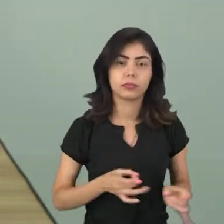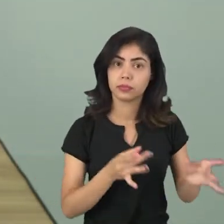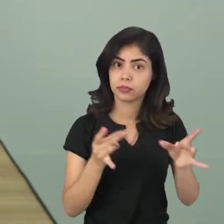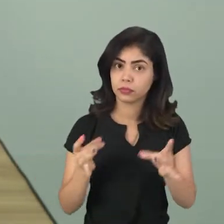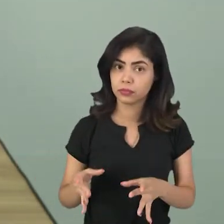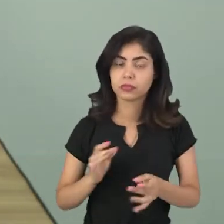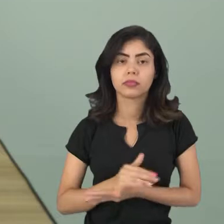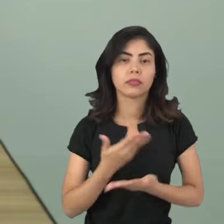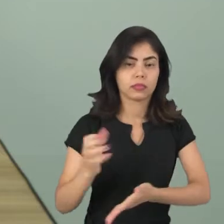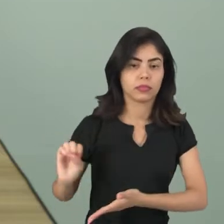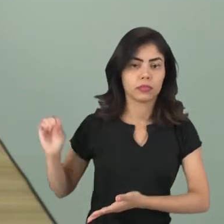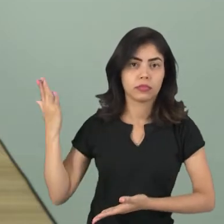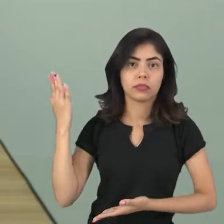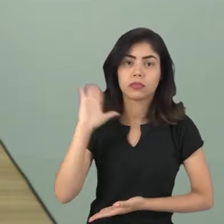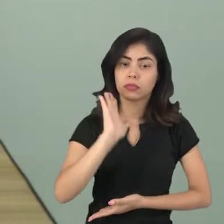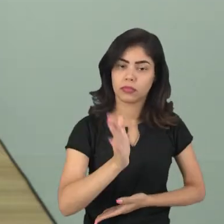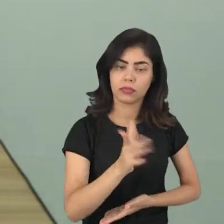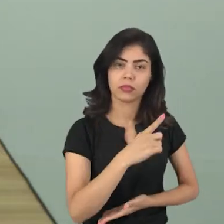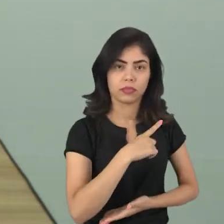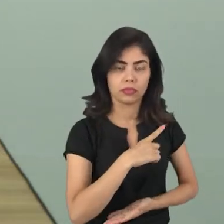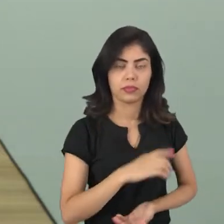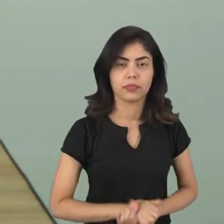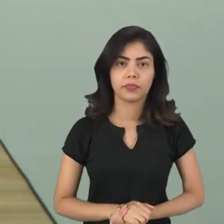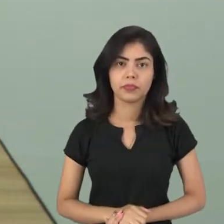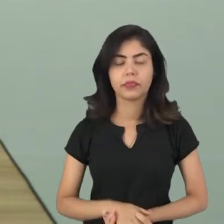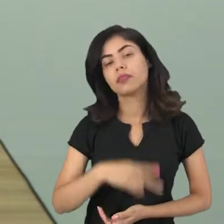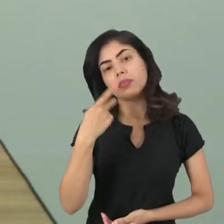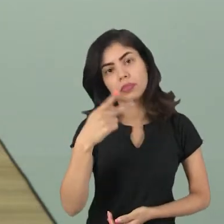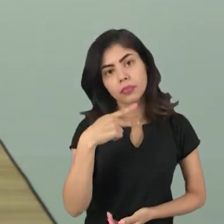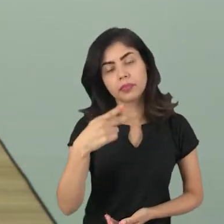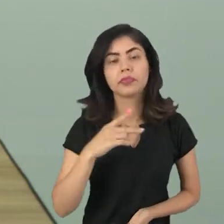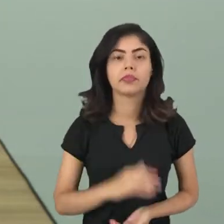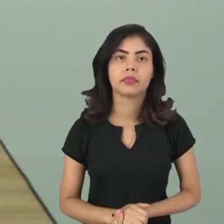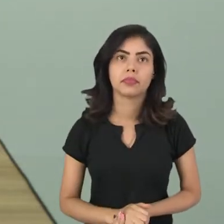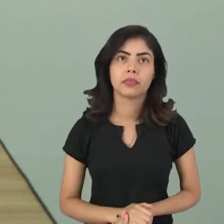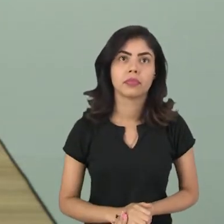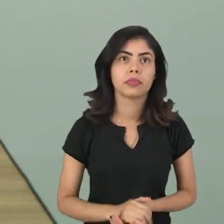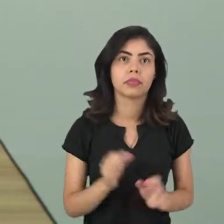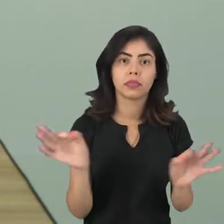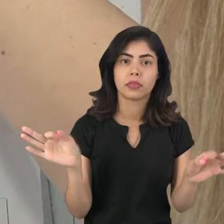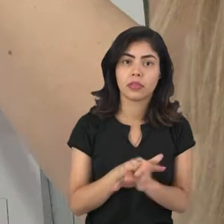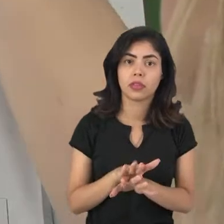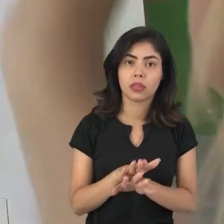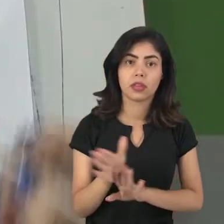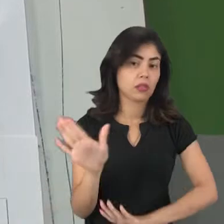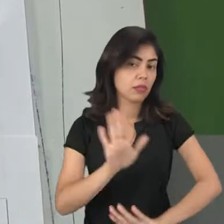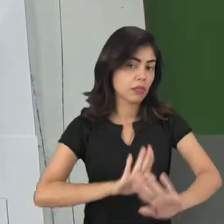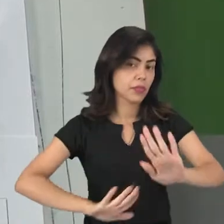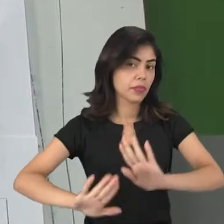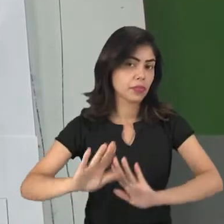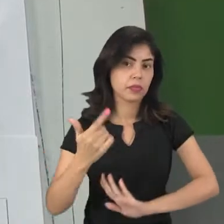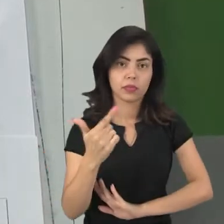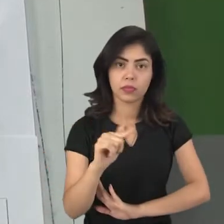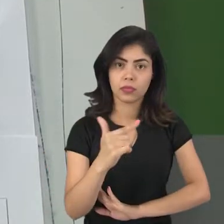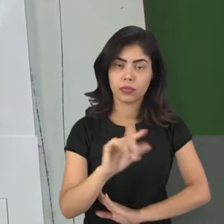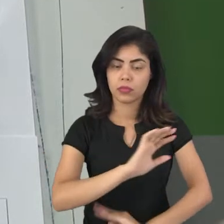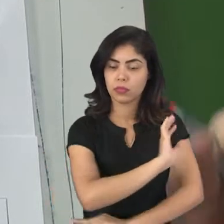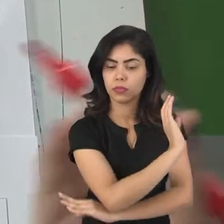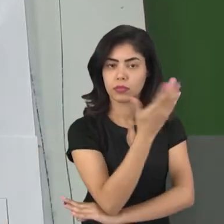Nesse caso aqui, o título já dá uma dica, né? Ele fala descuido com a